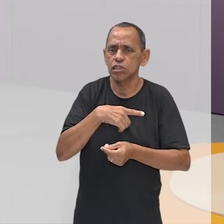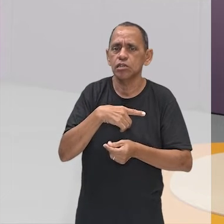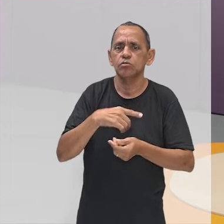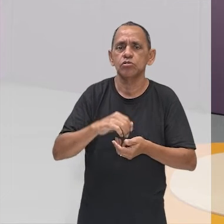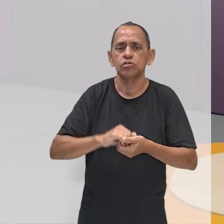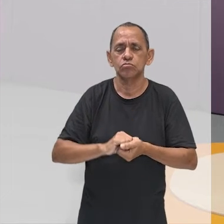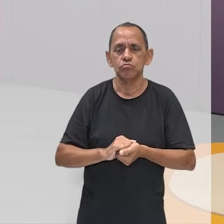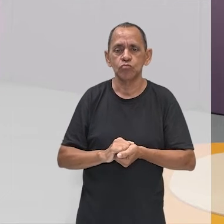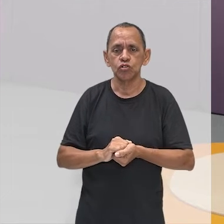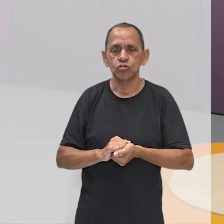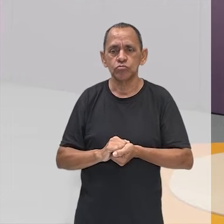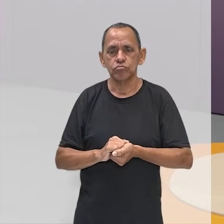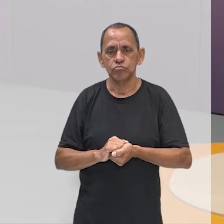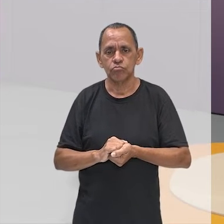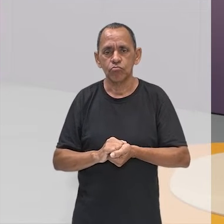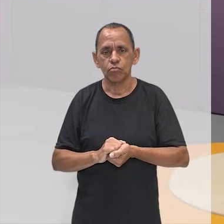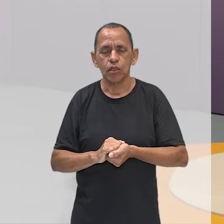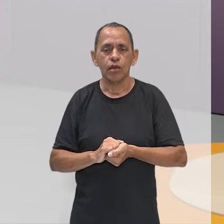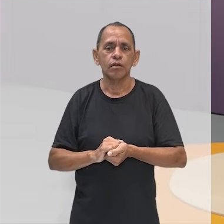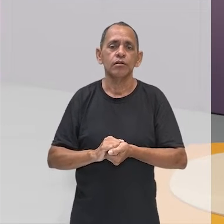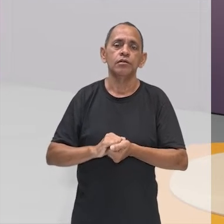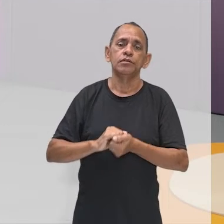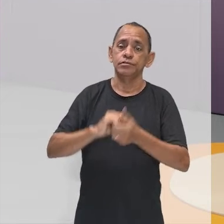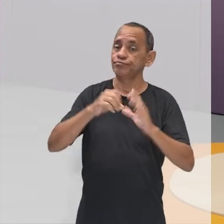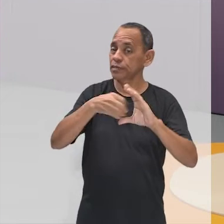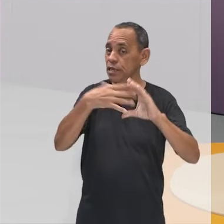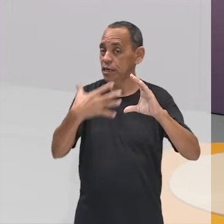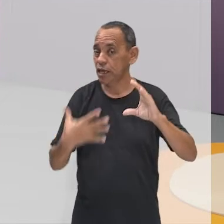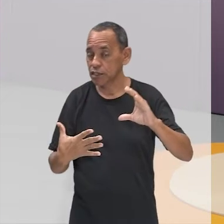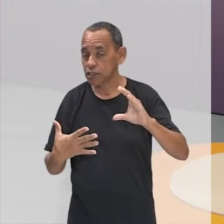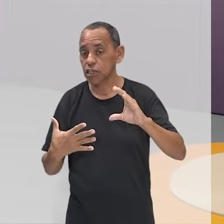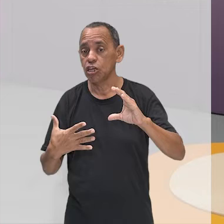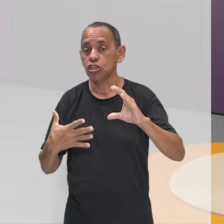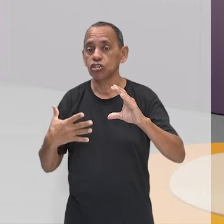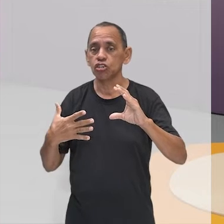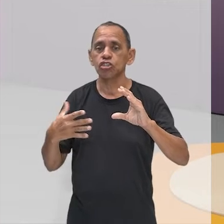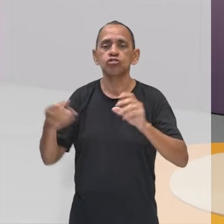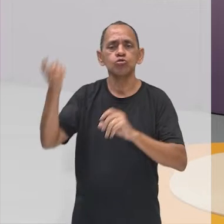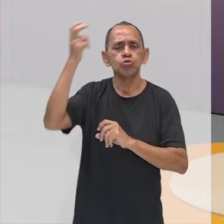os aspectos culturais maias, provém aí desses 3